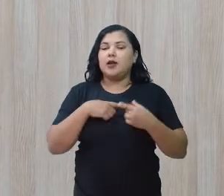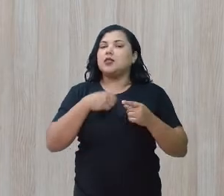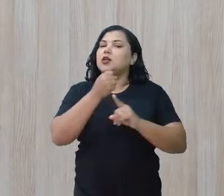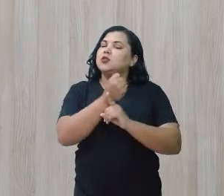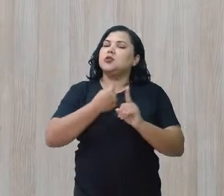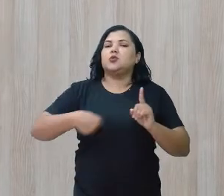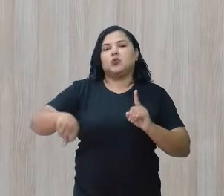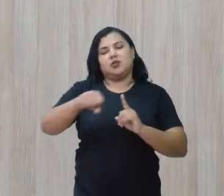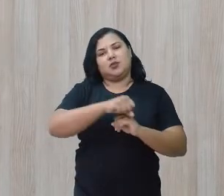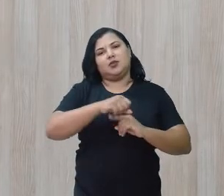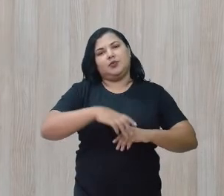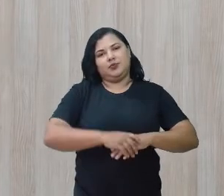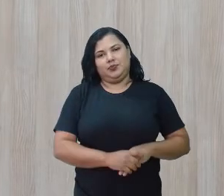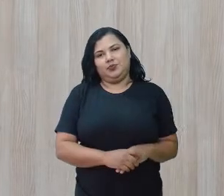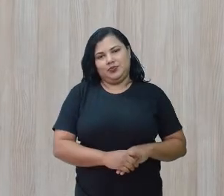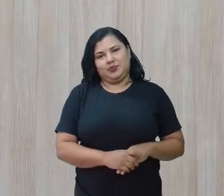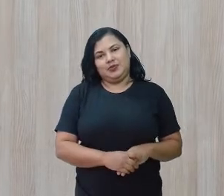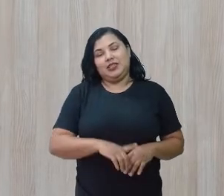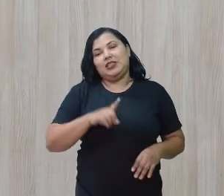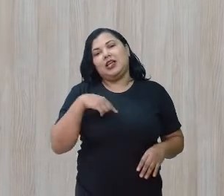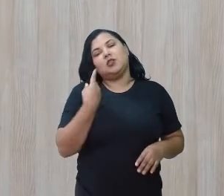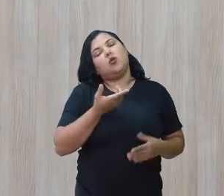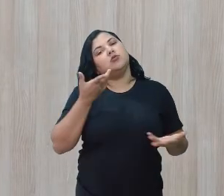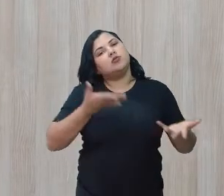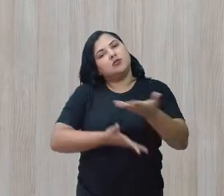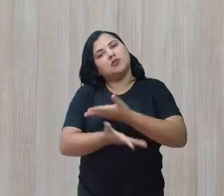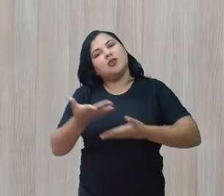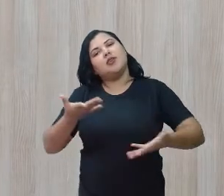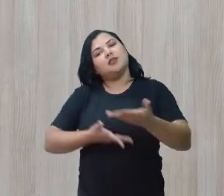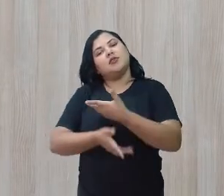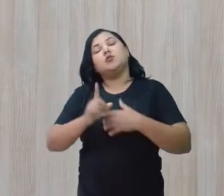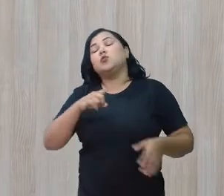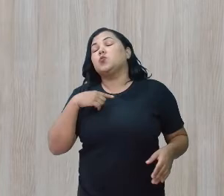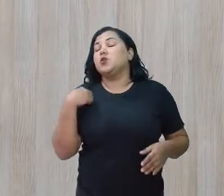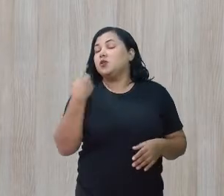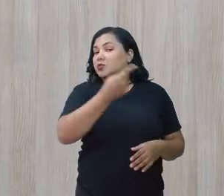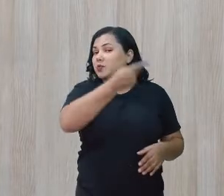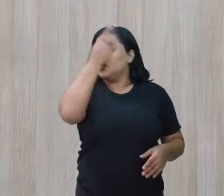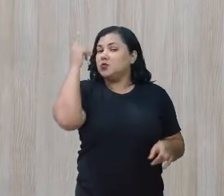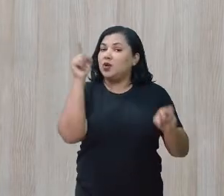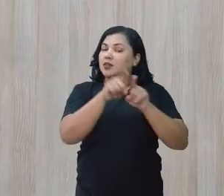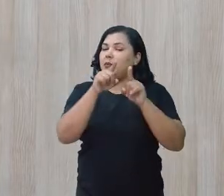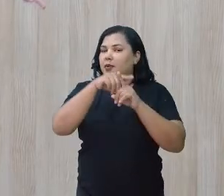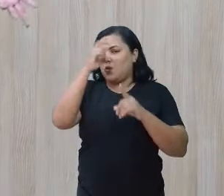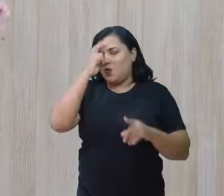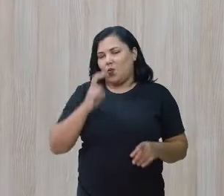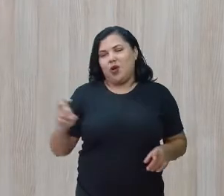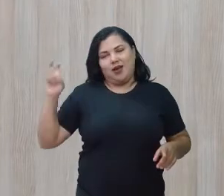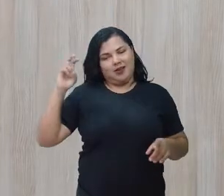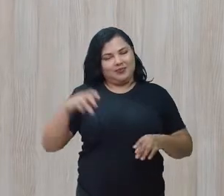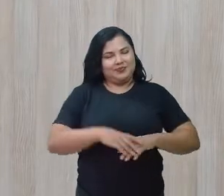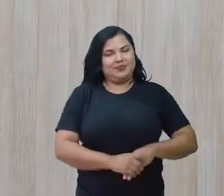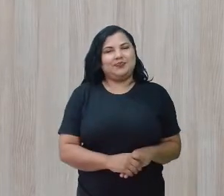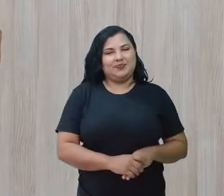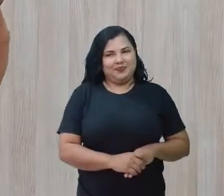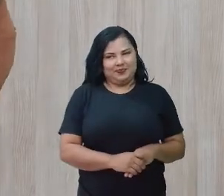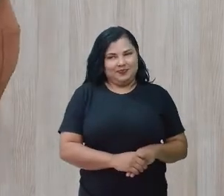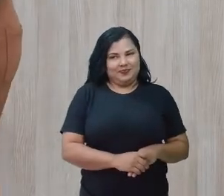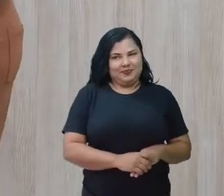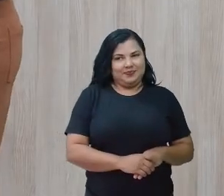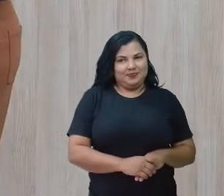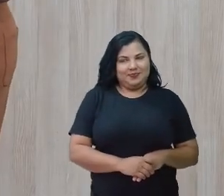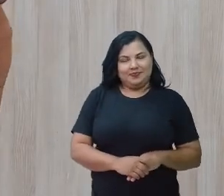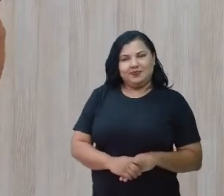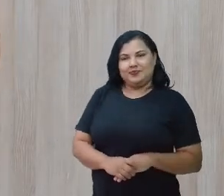social, ou seja, nas nossas interações com outras pessoas e também com a cultura, com as produções